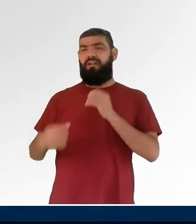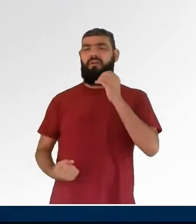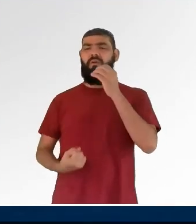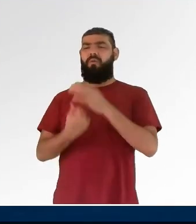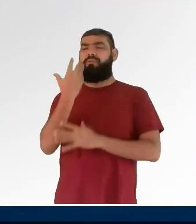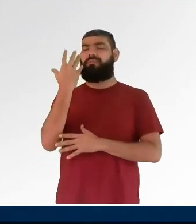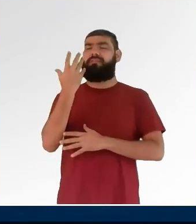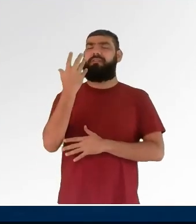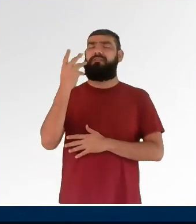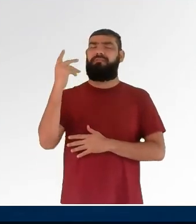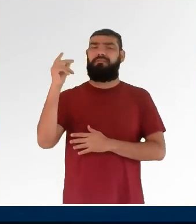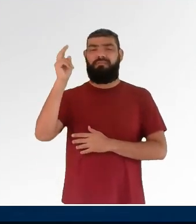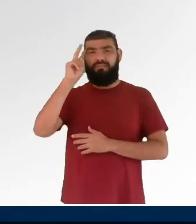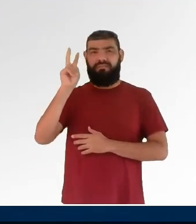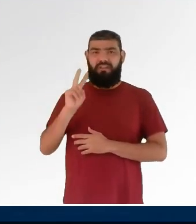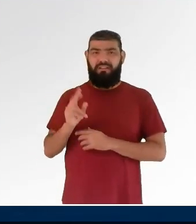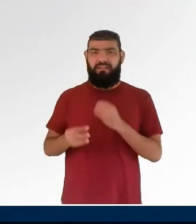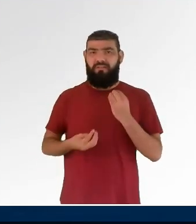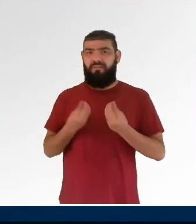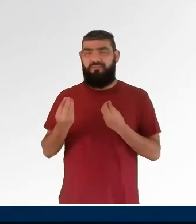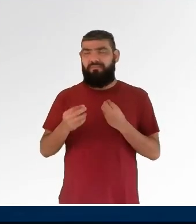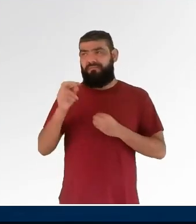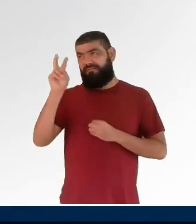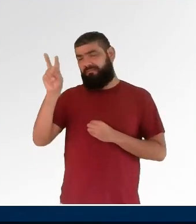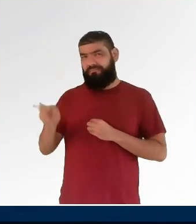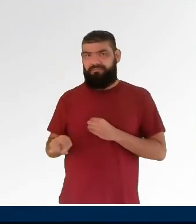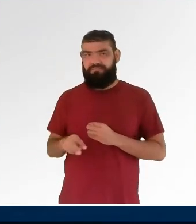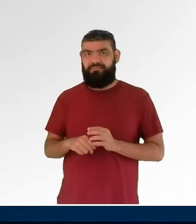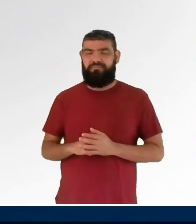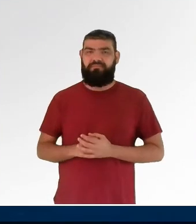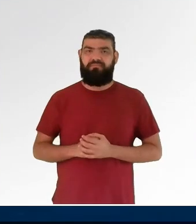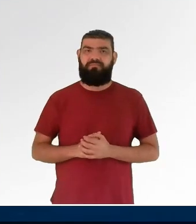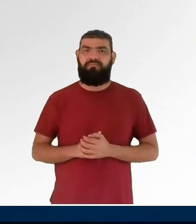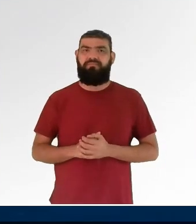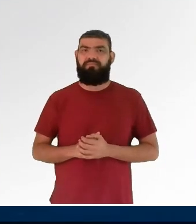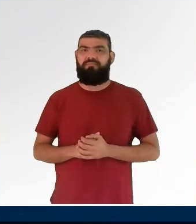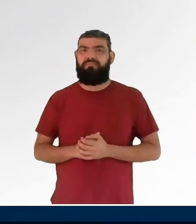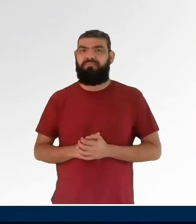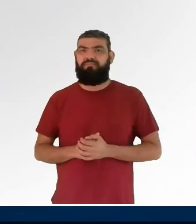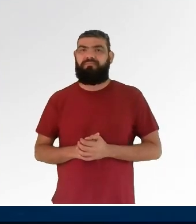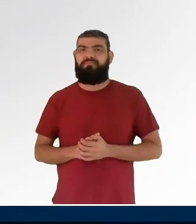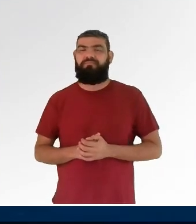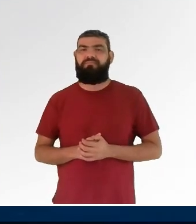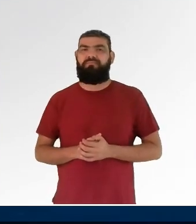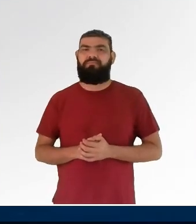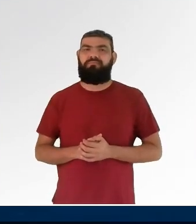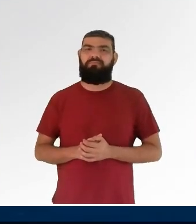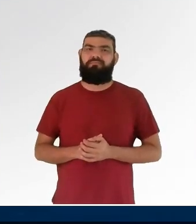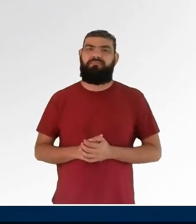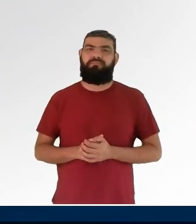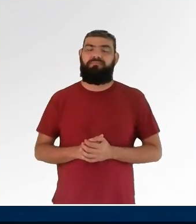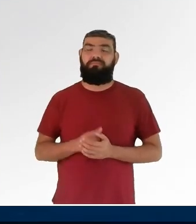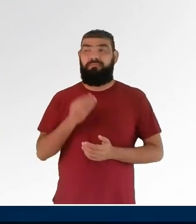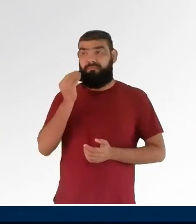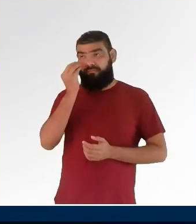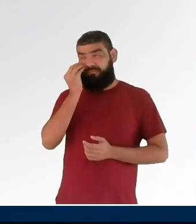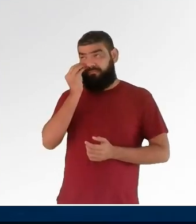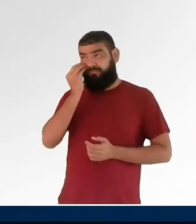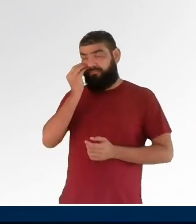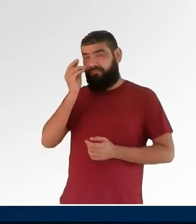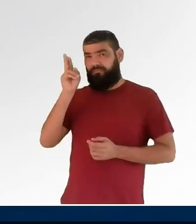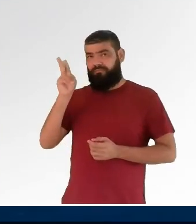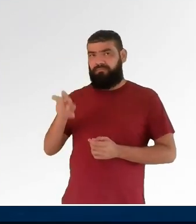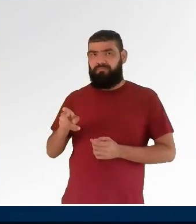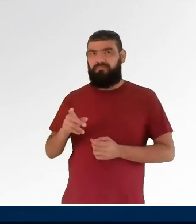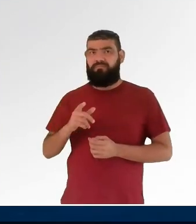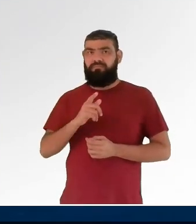se desenvolveu? Por que a história aconteceu? Observa bem. Nós temos